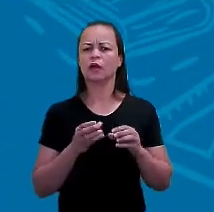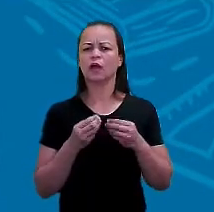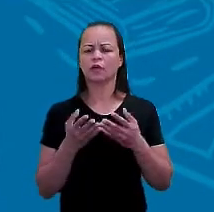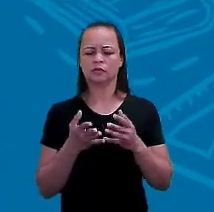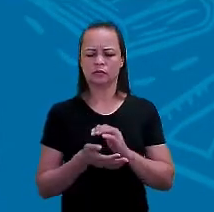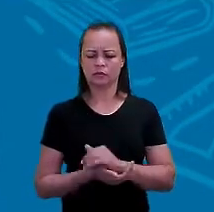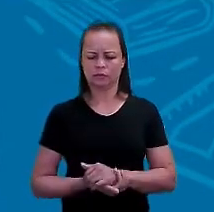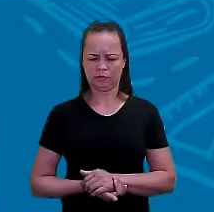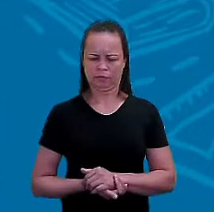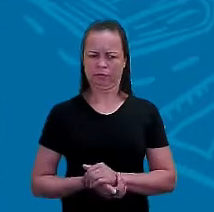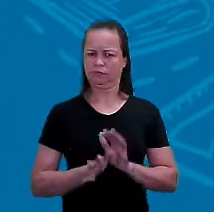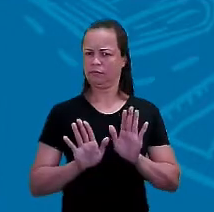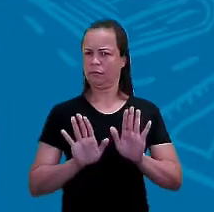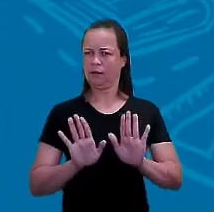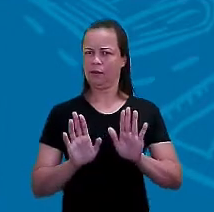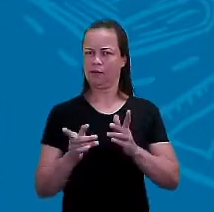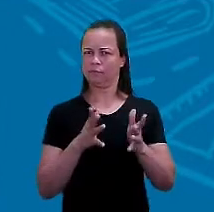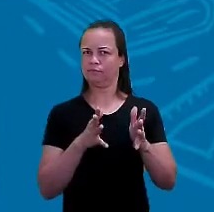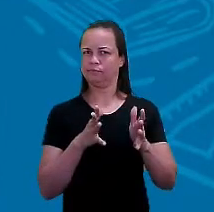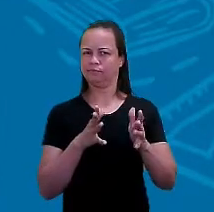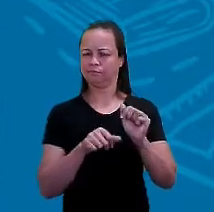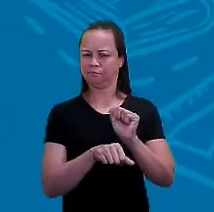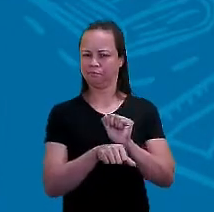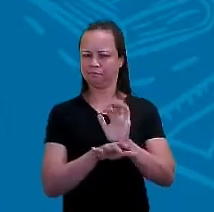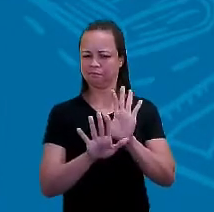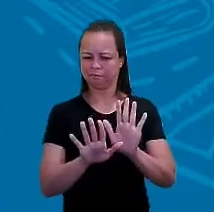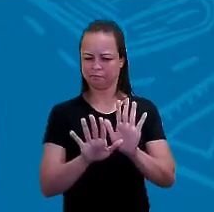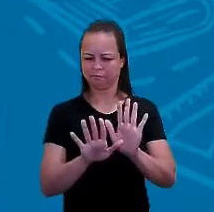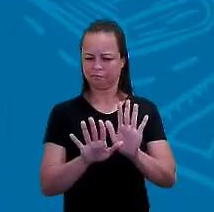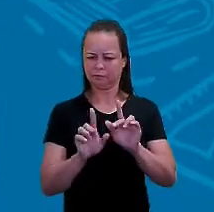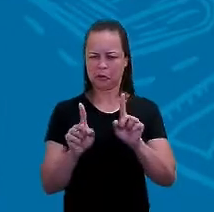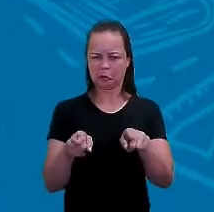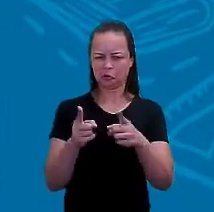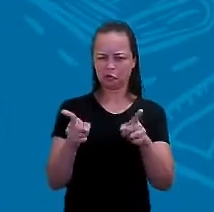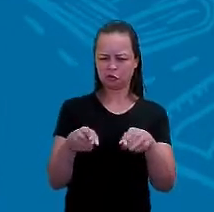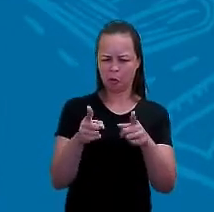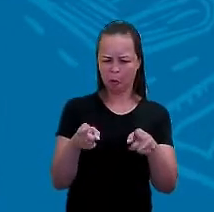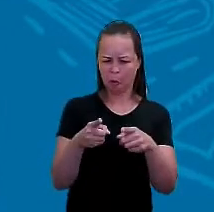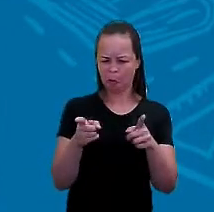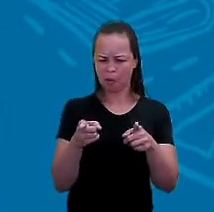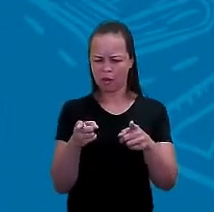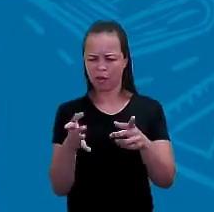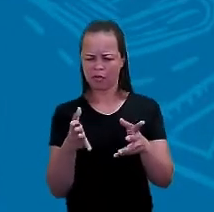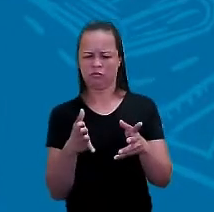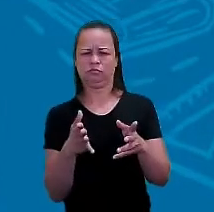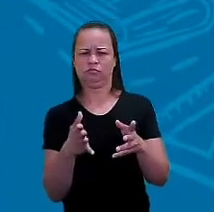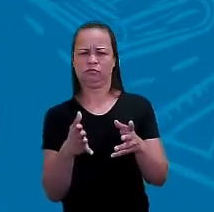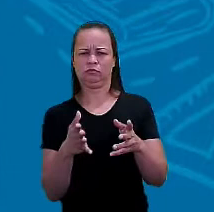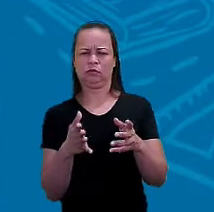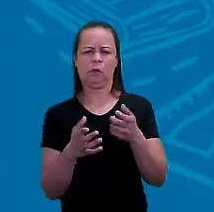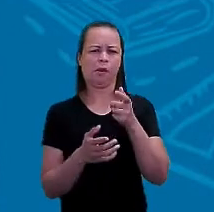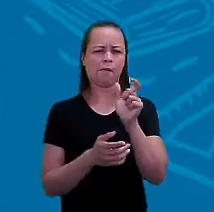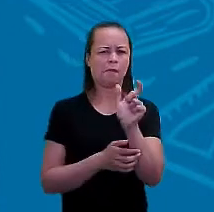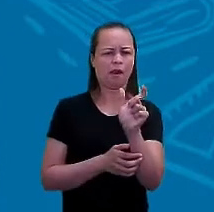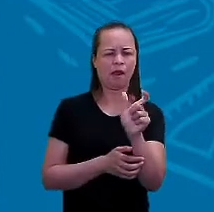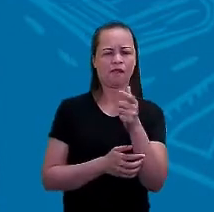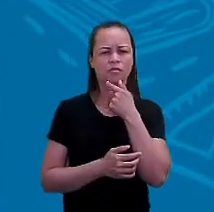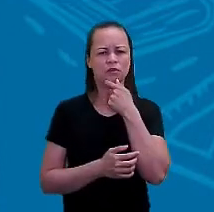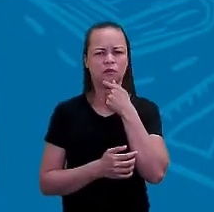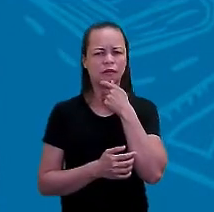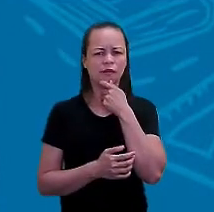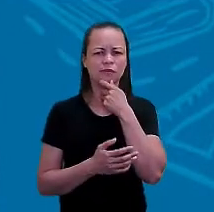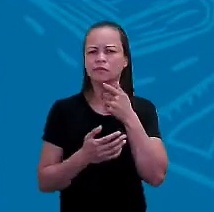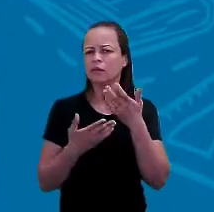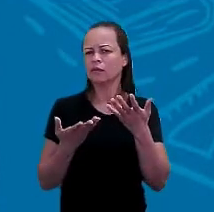Mr. Assis, espera aí. Calma, calma, take it easy. Shopping, mall. Shopping não é uma palavra inglesa? Sim, gente, shopping